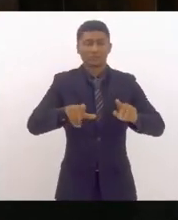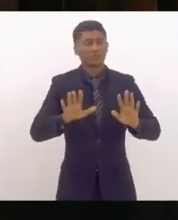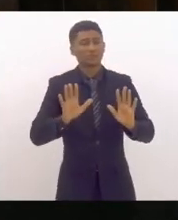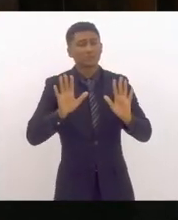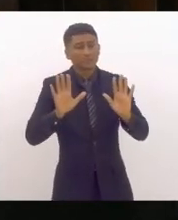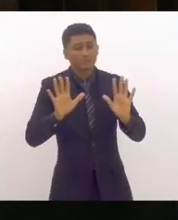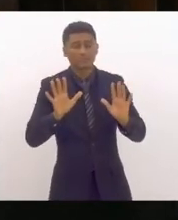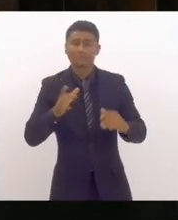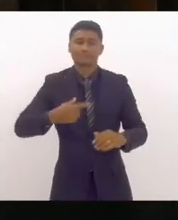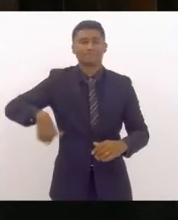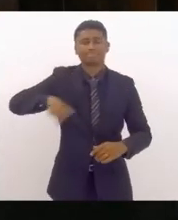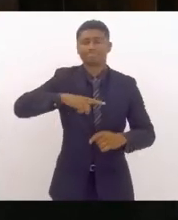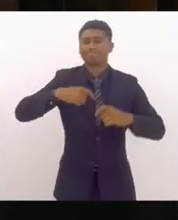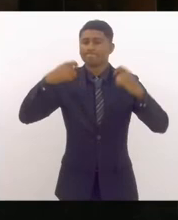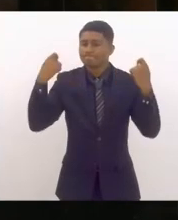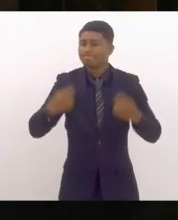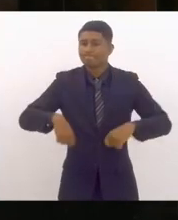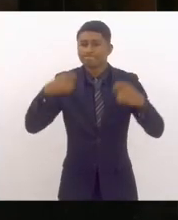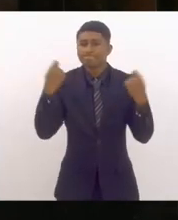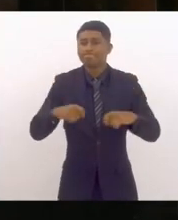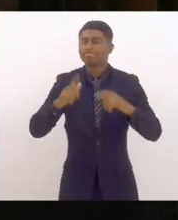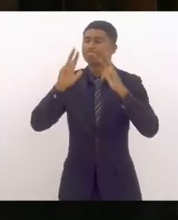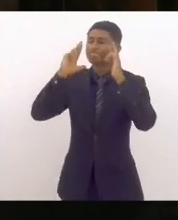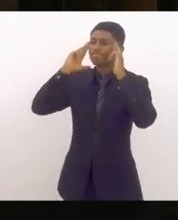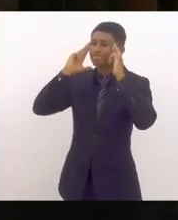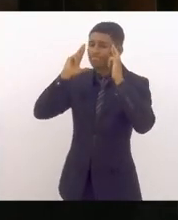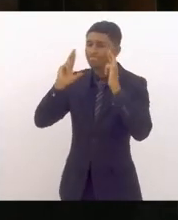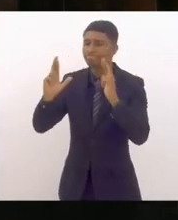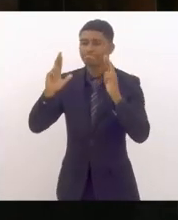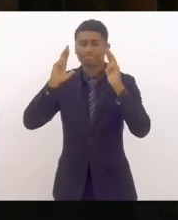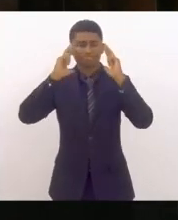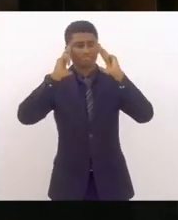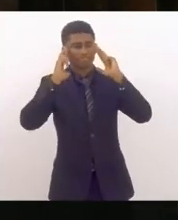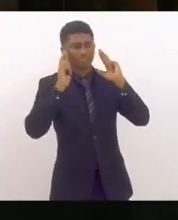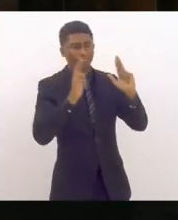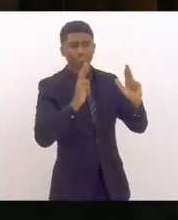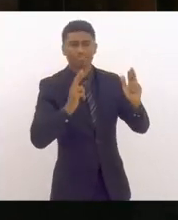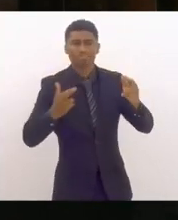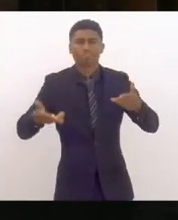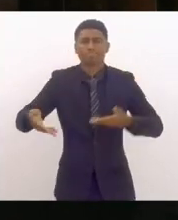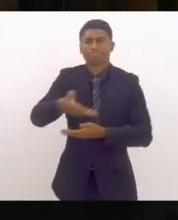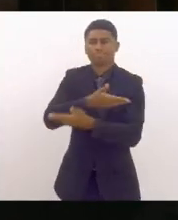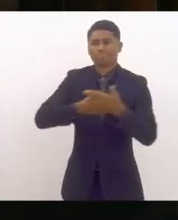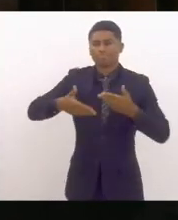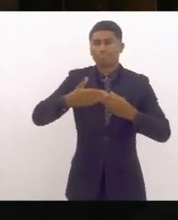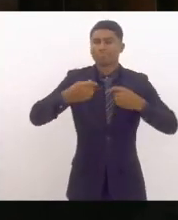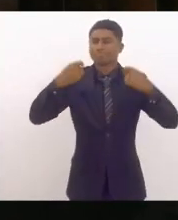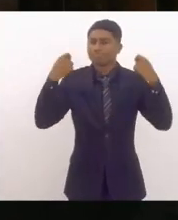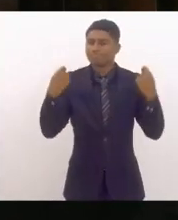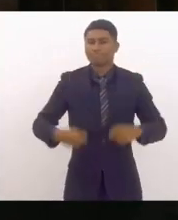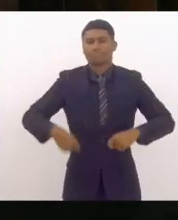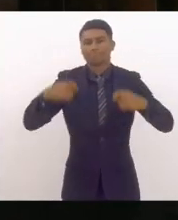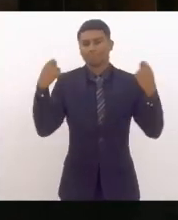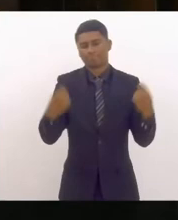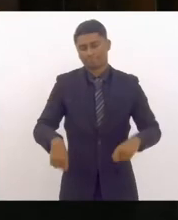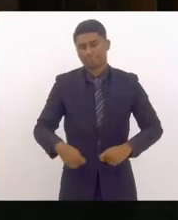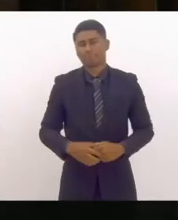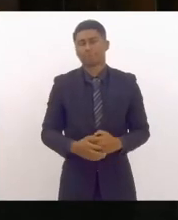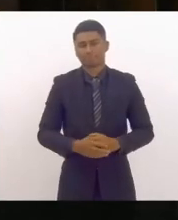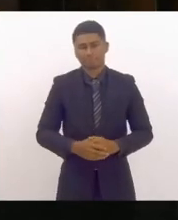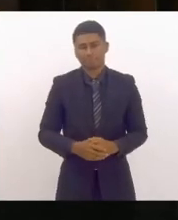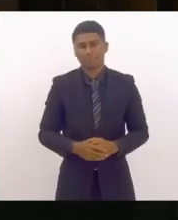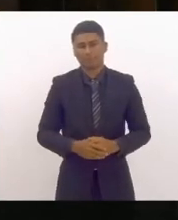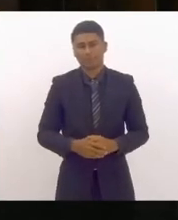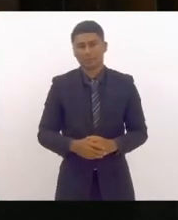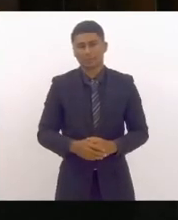temos que manter o respeito e harmonia entre os cidadãos e cidadãs